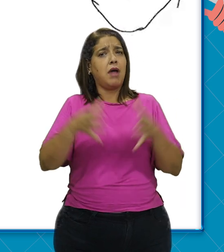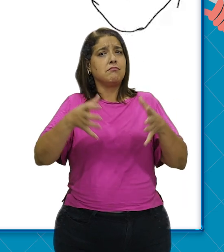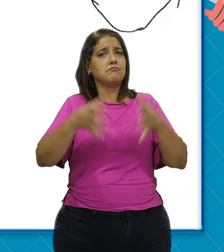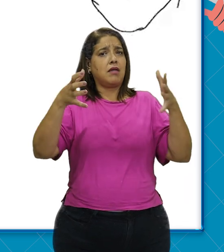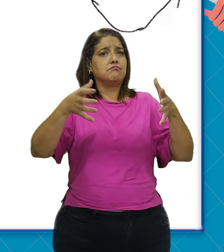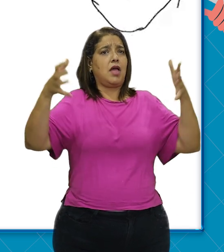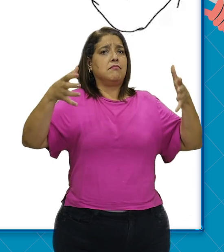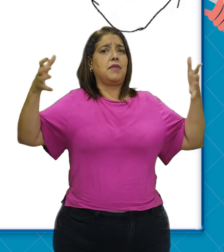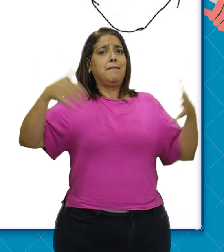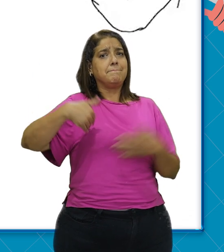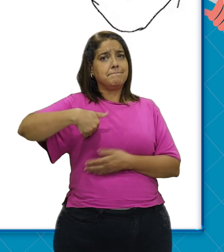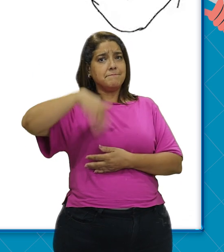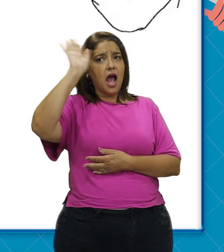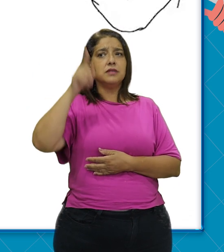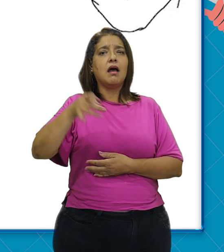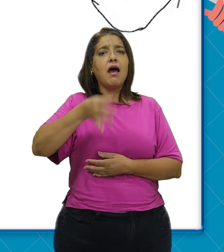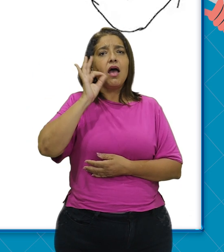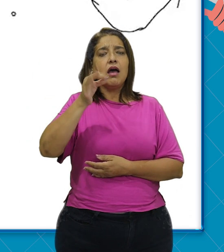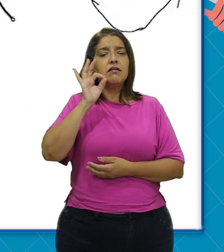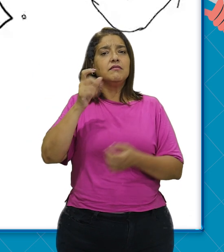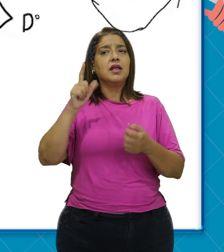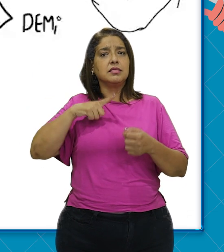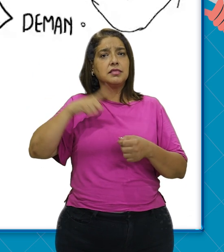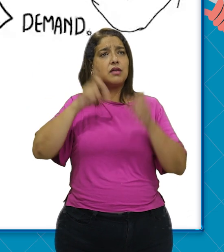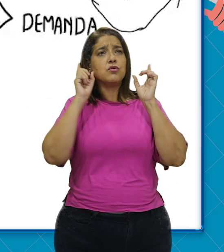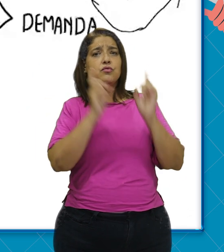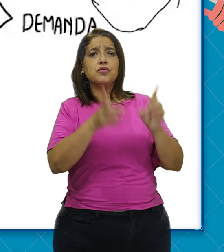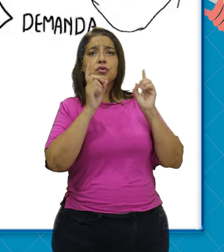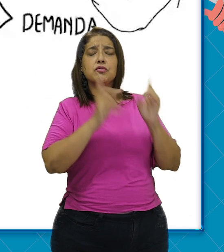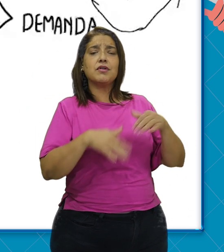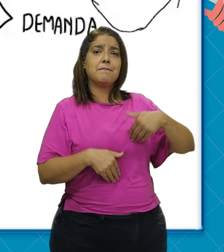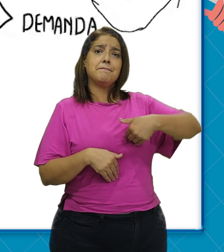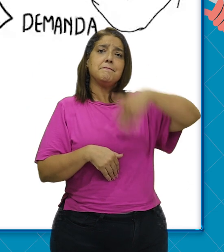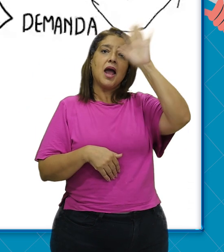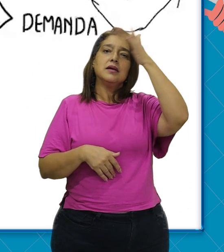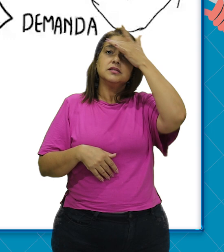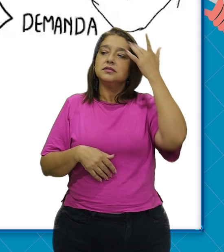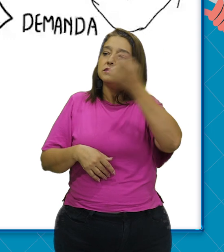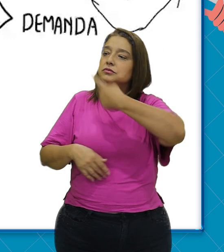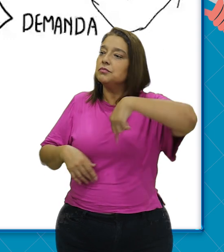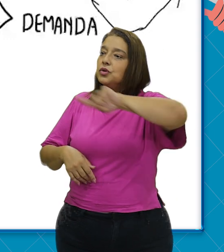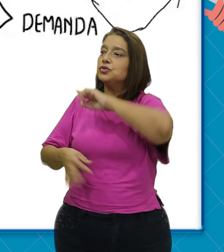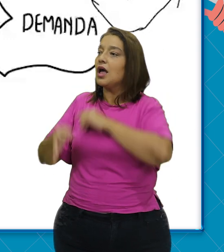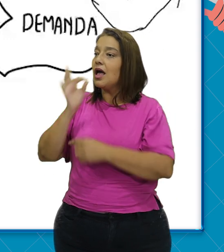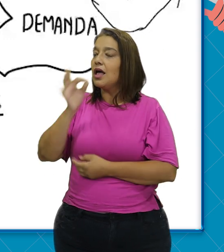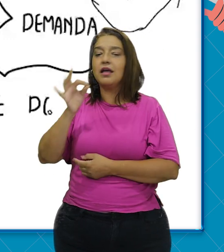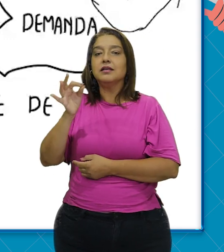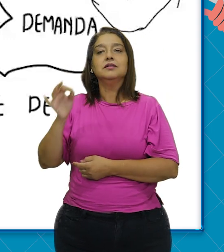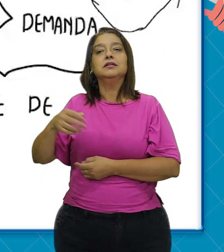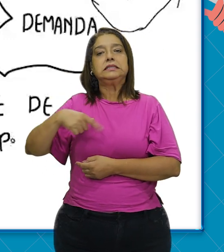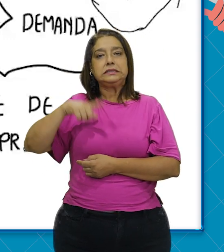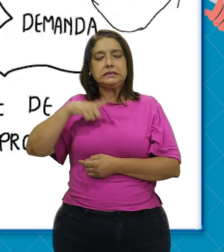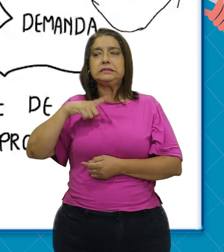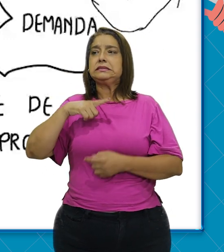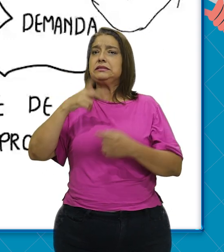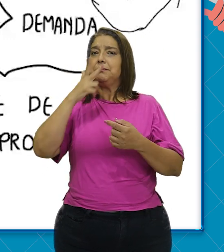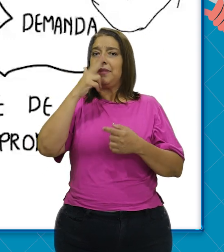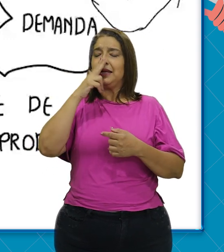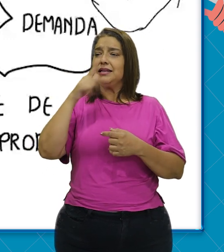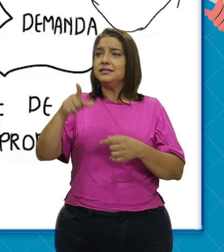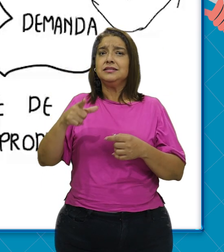que a quantidade de café disponível se tornou maior que a demanda dos consumidores, ou seja, ocorreu uma crise de